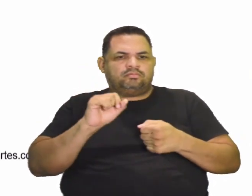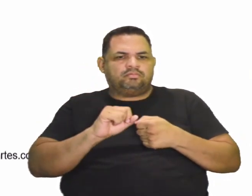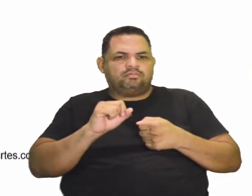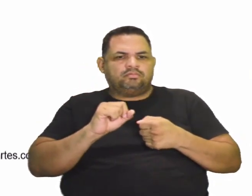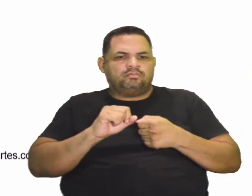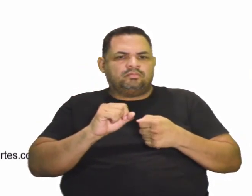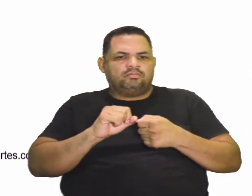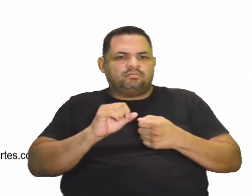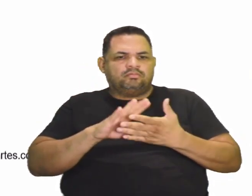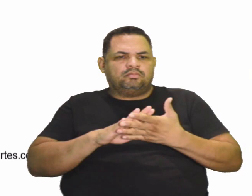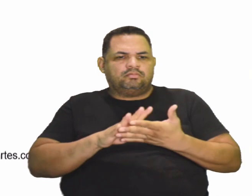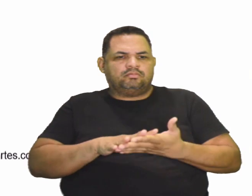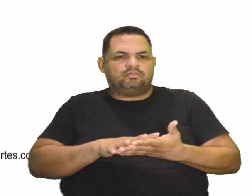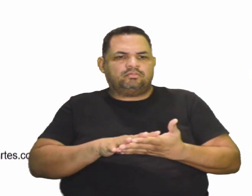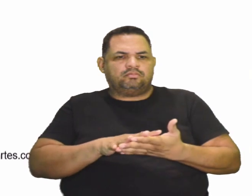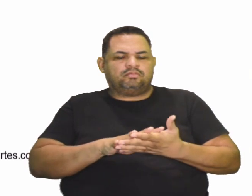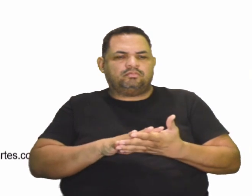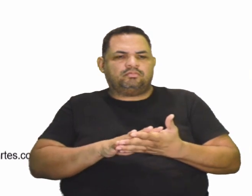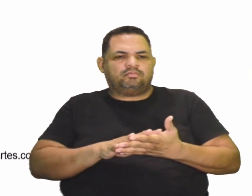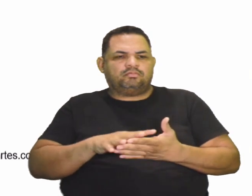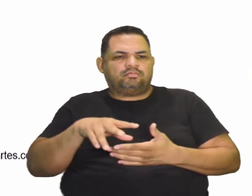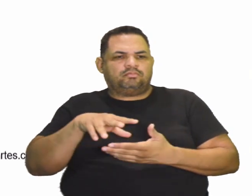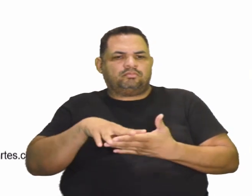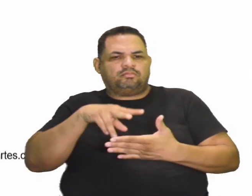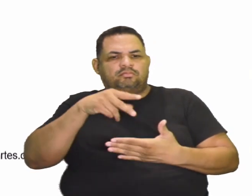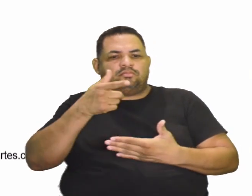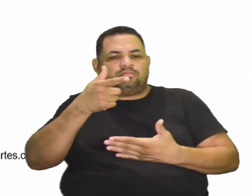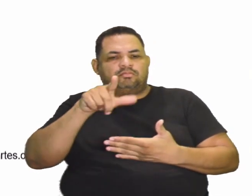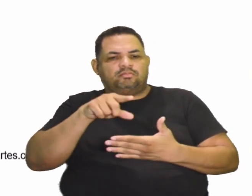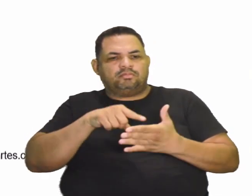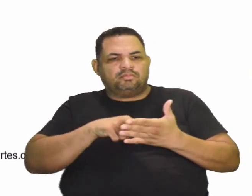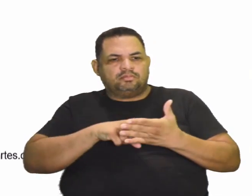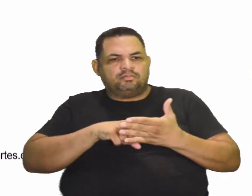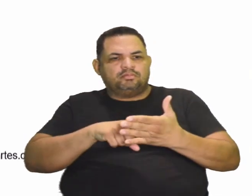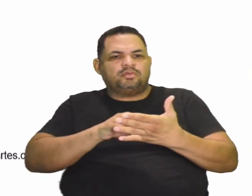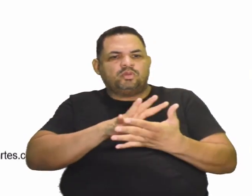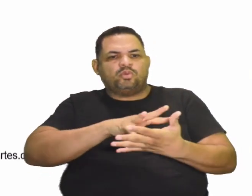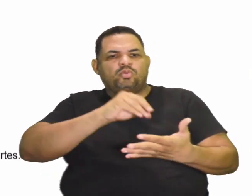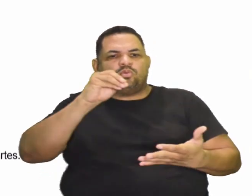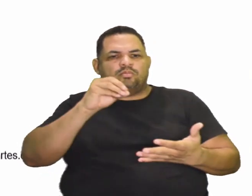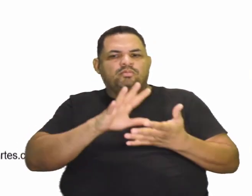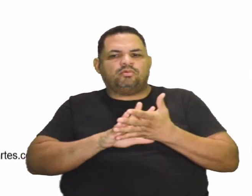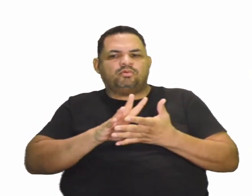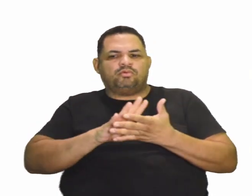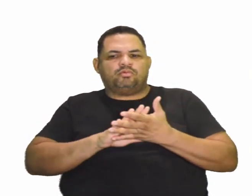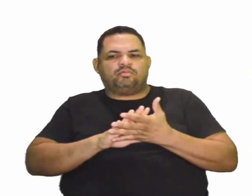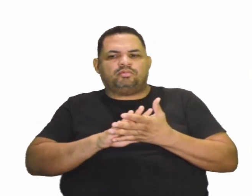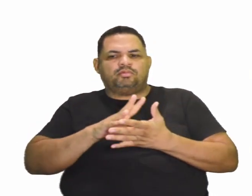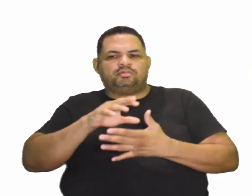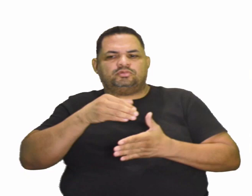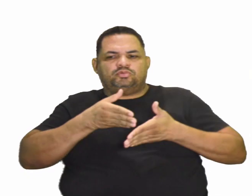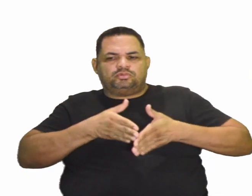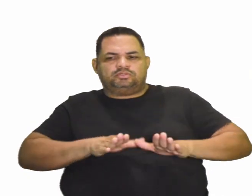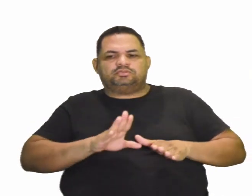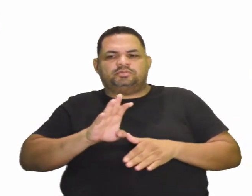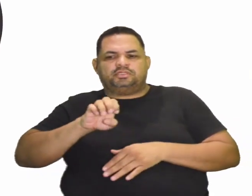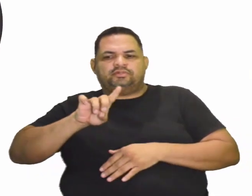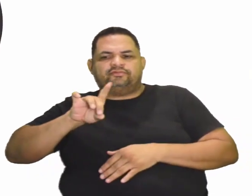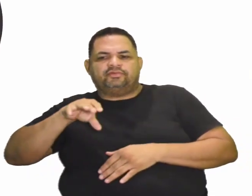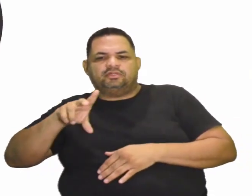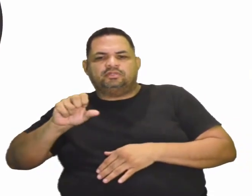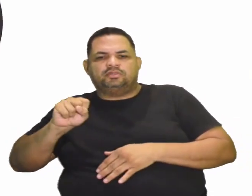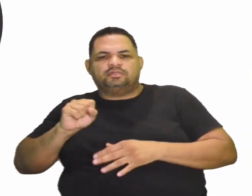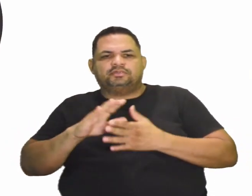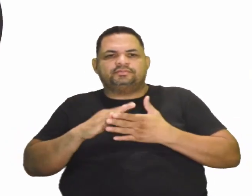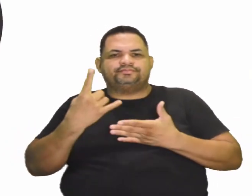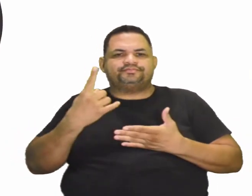uma releitura da mitologia da Vênus, né? Nascimento de Vênus. Vamos aqui, olha